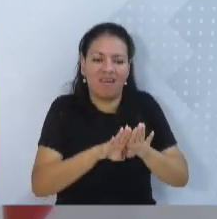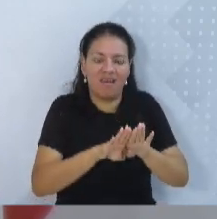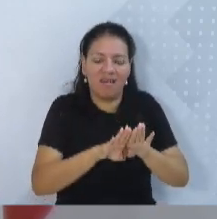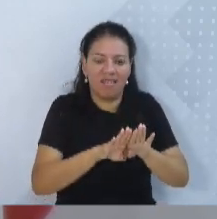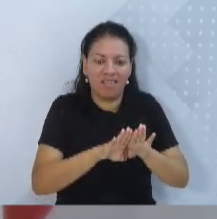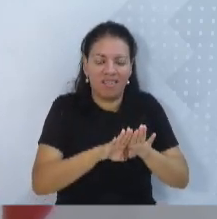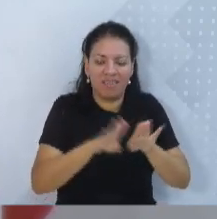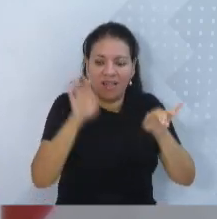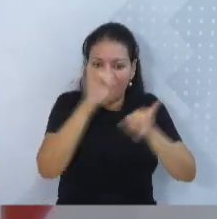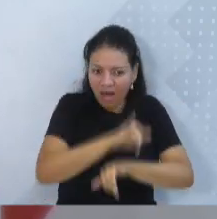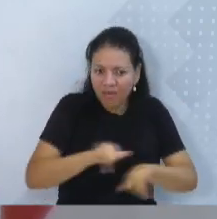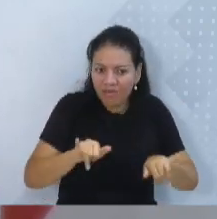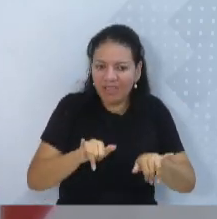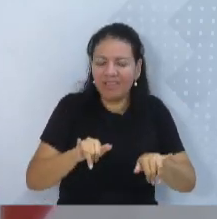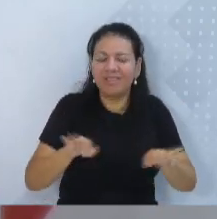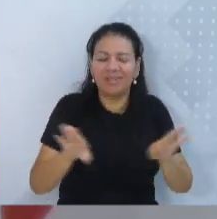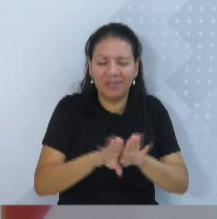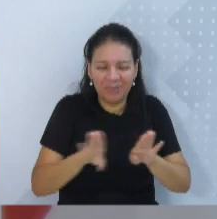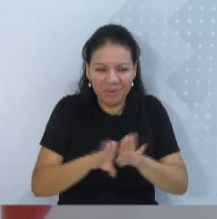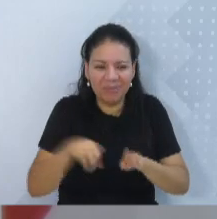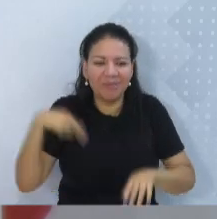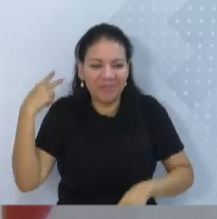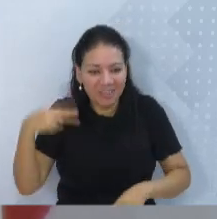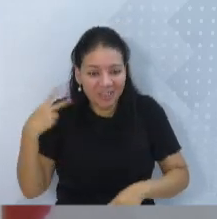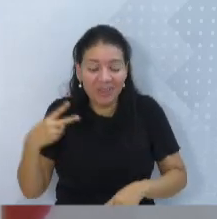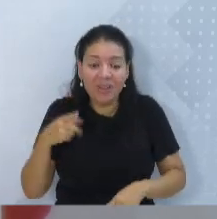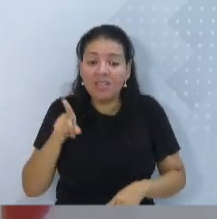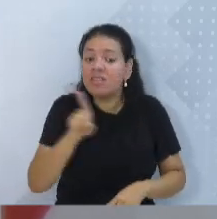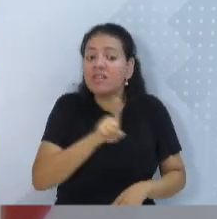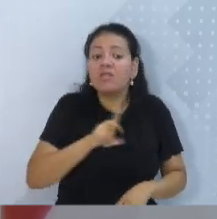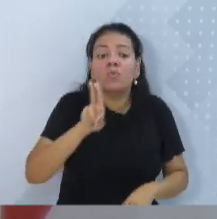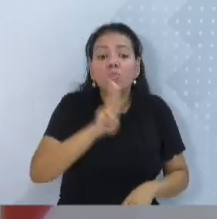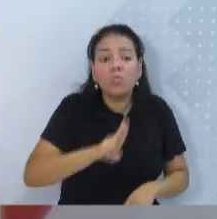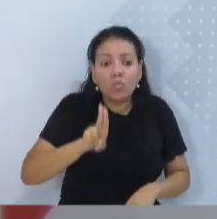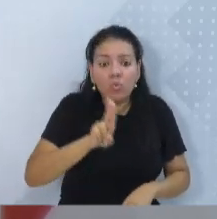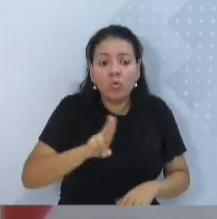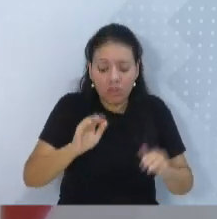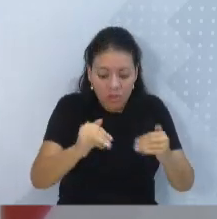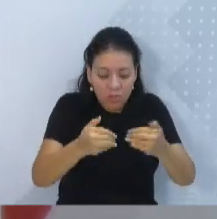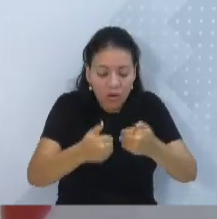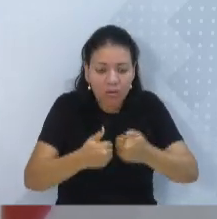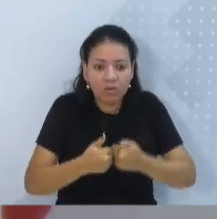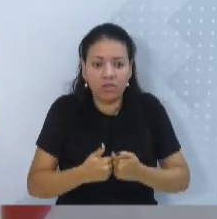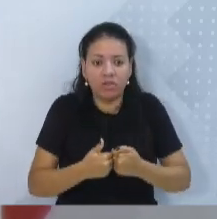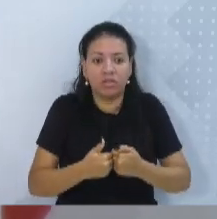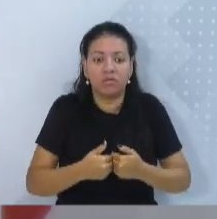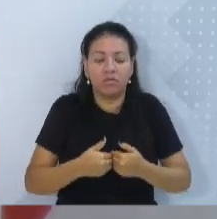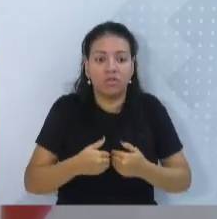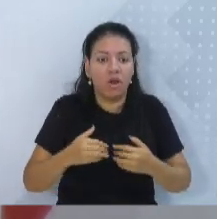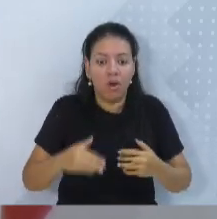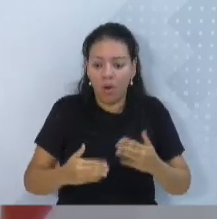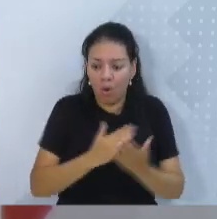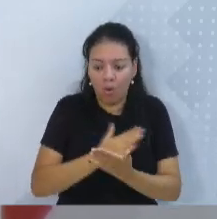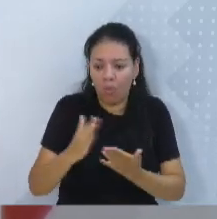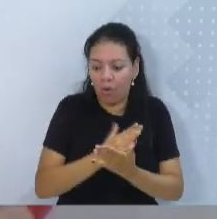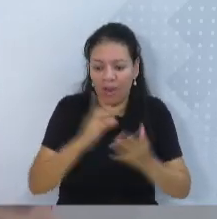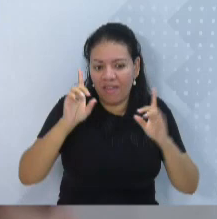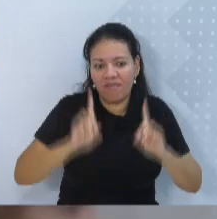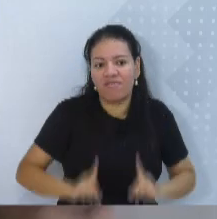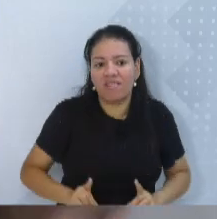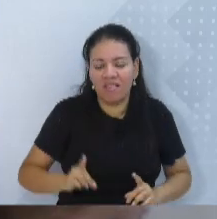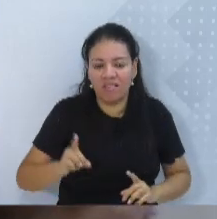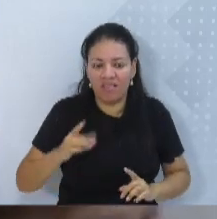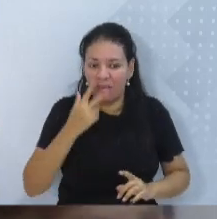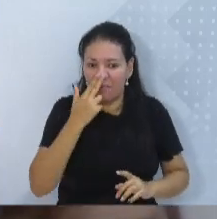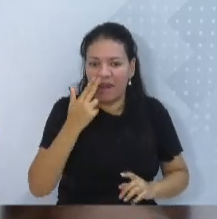daí aqui o recado ainda para os vereadores que não utilizam o autismo as deficiências como Bandeira política